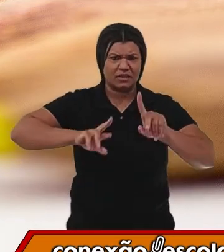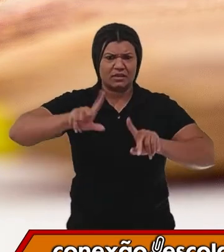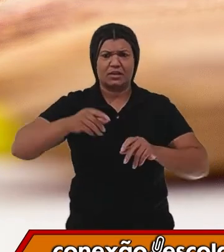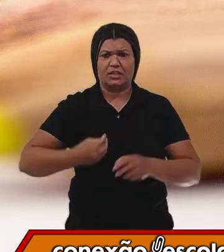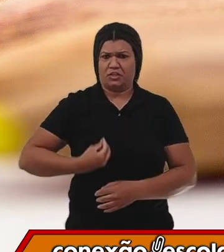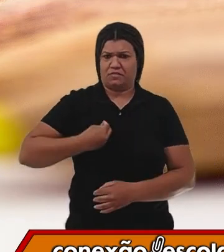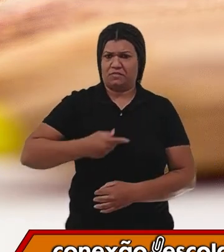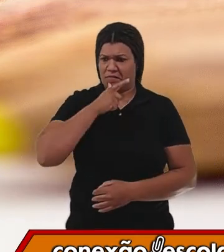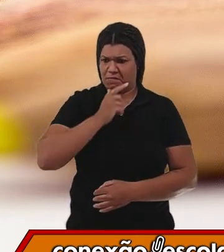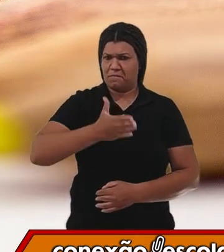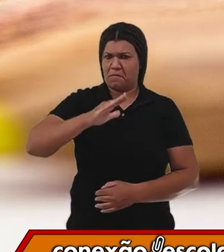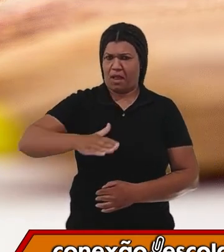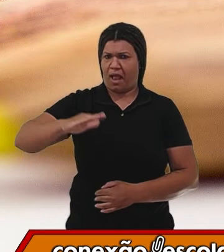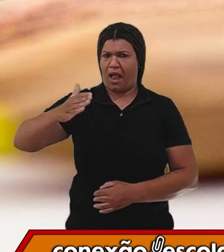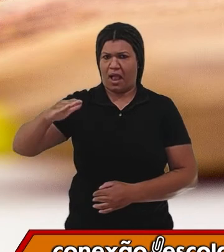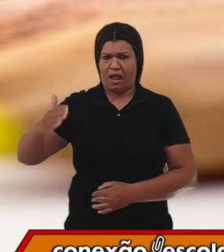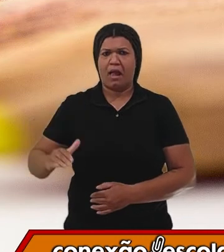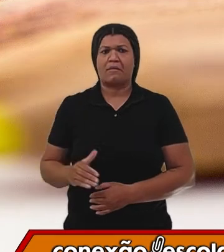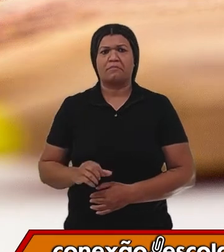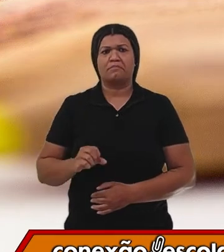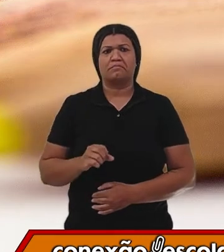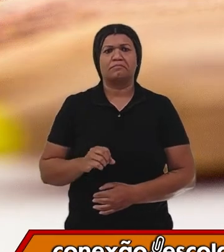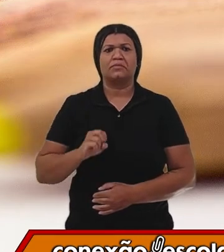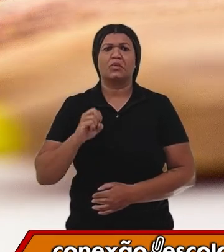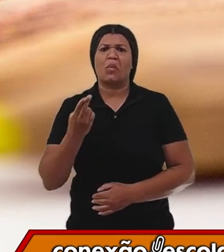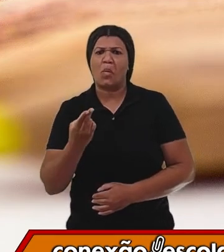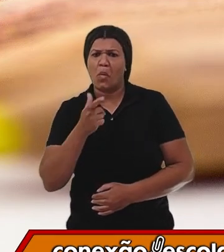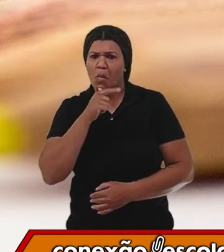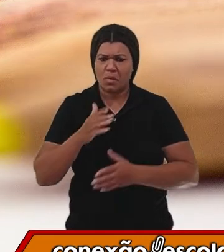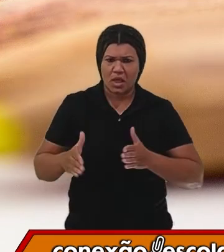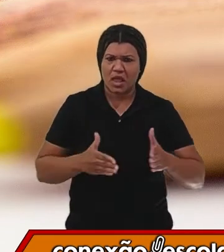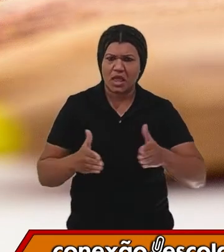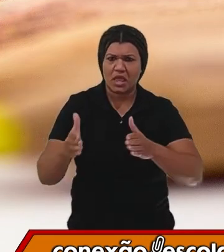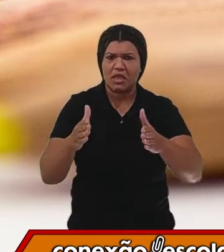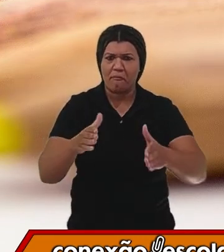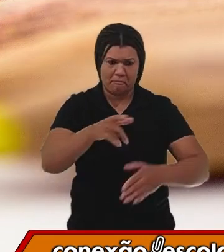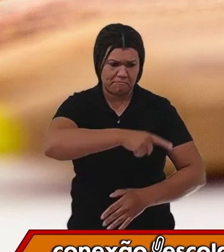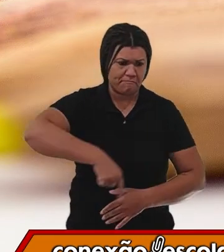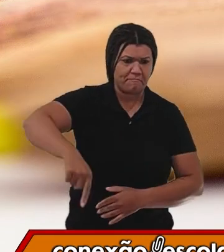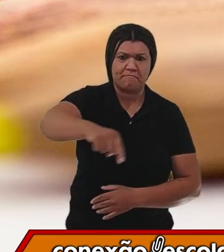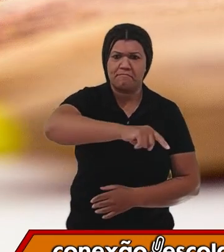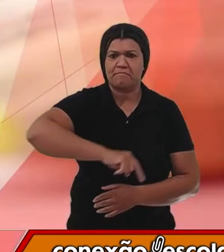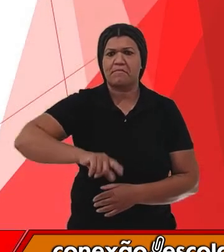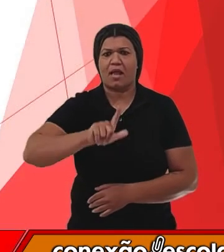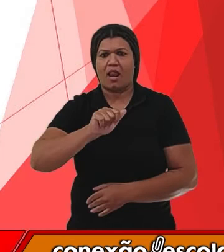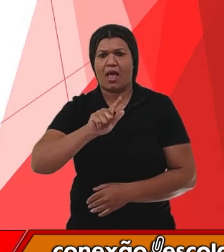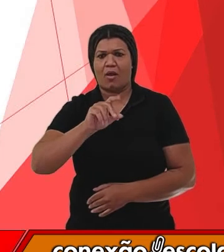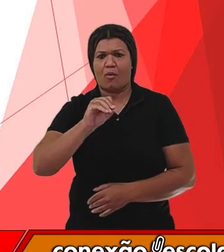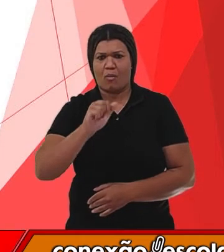vivem no mar, nos oceanos ou nos rios e lagoas? Vamos